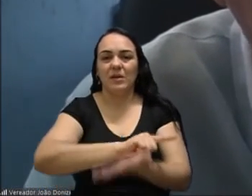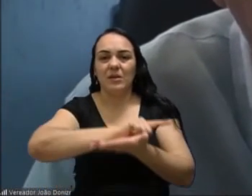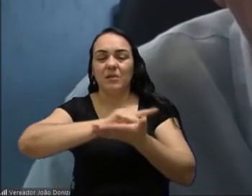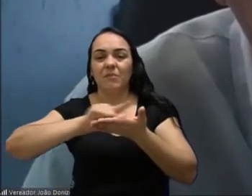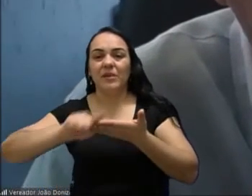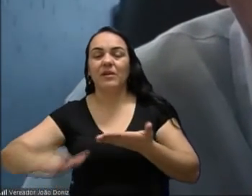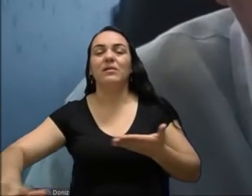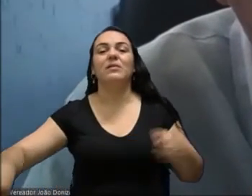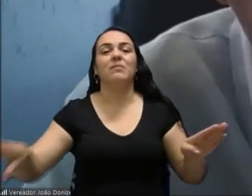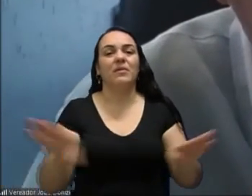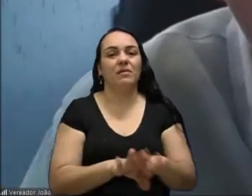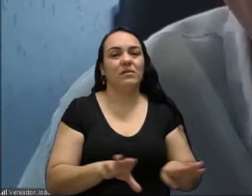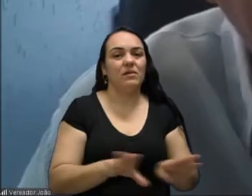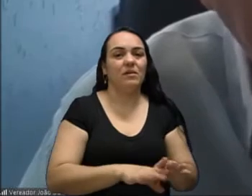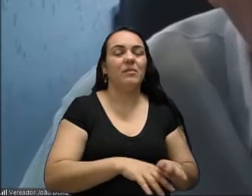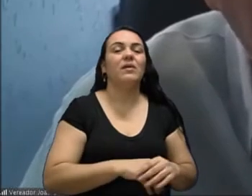palha